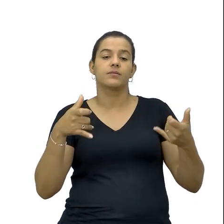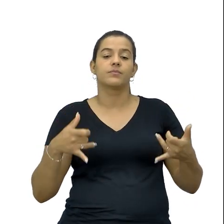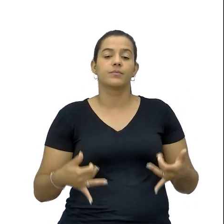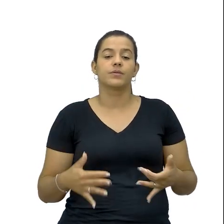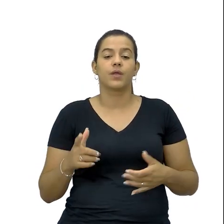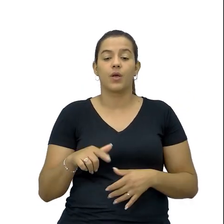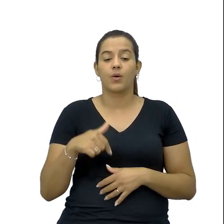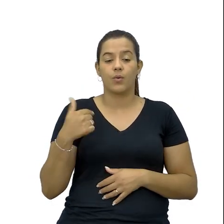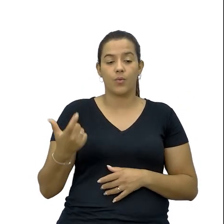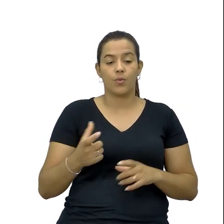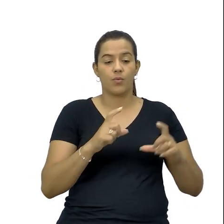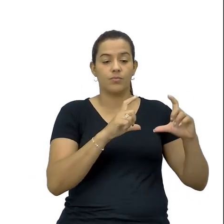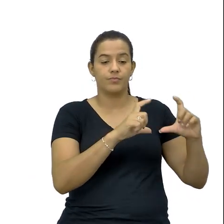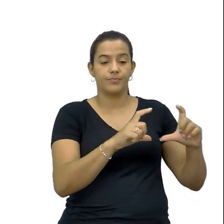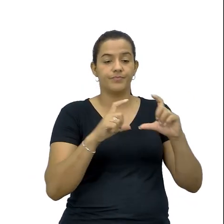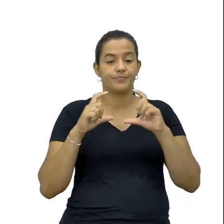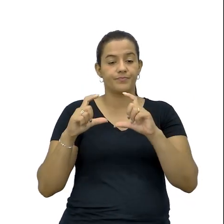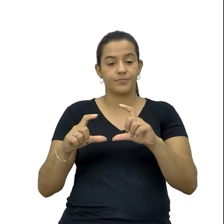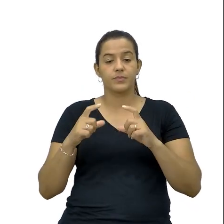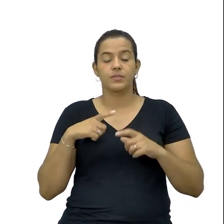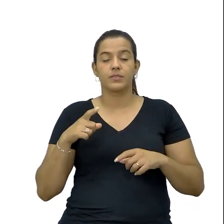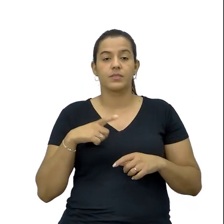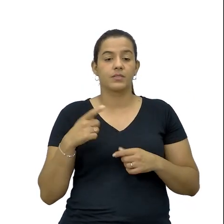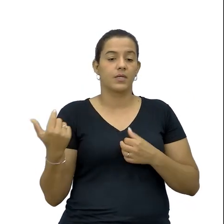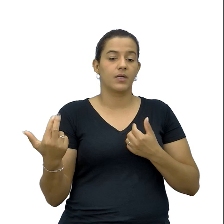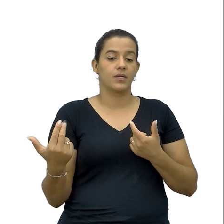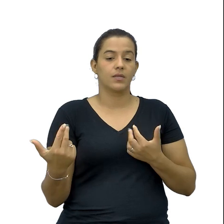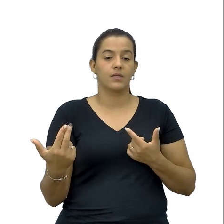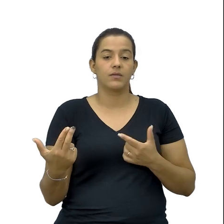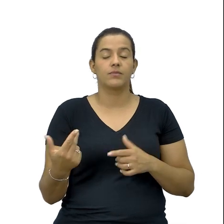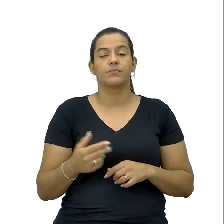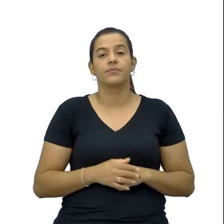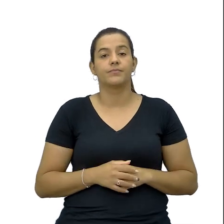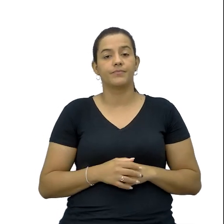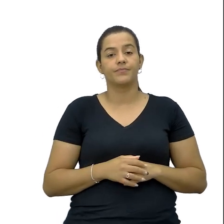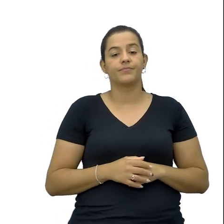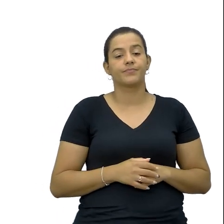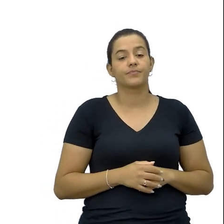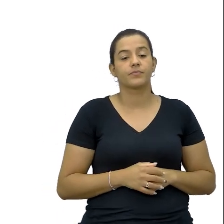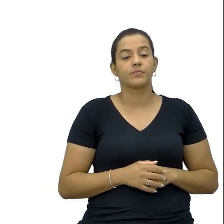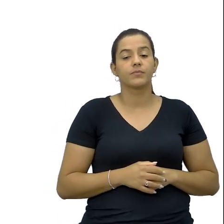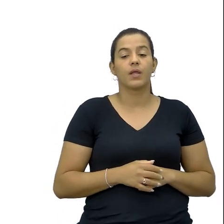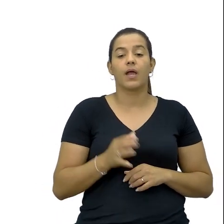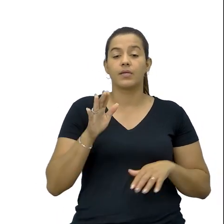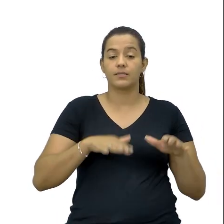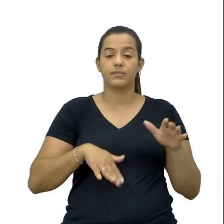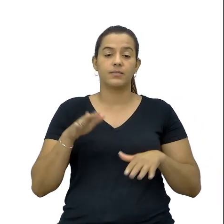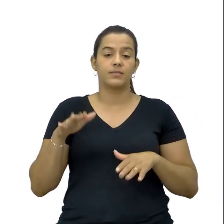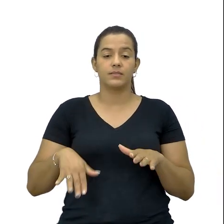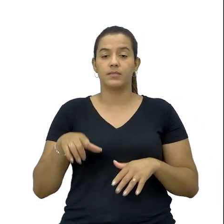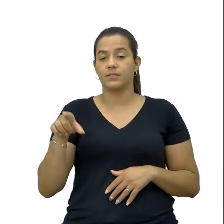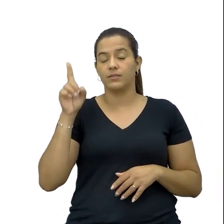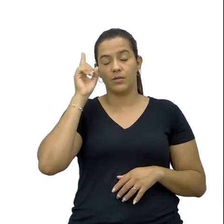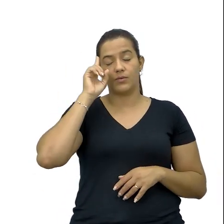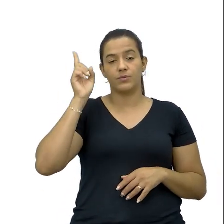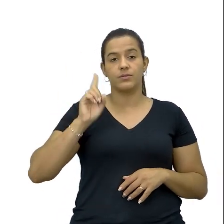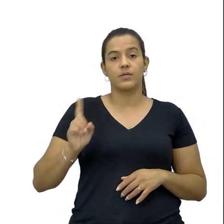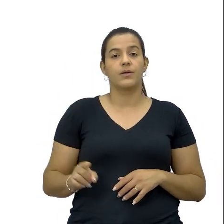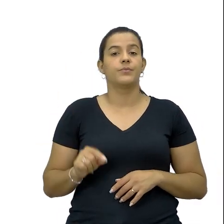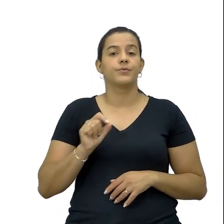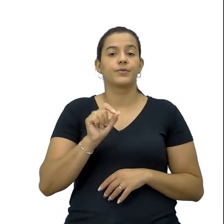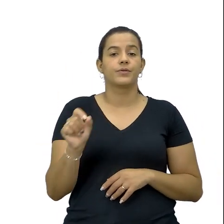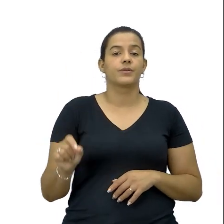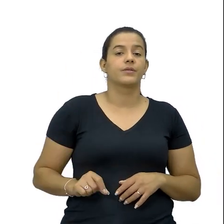par de vértices desse polígono que tem a mesma ordenada. E às vezes o aluno não tem essa noção do que seja,